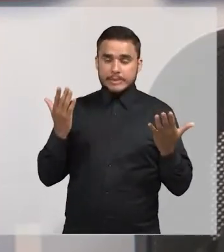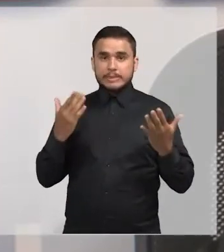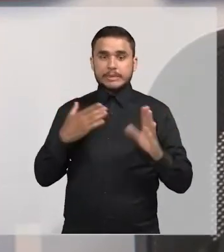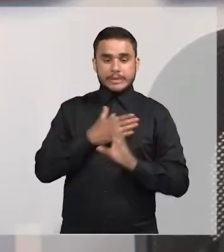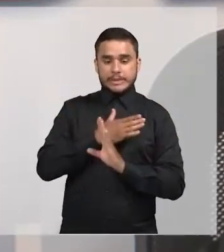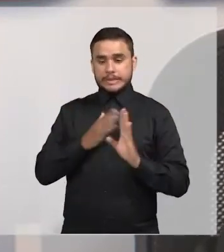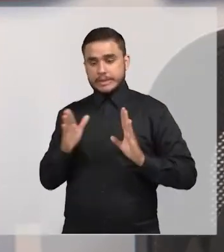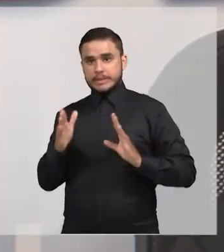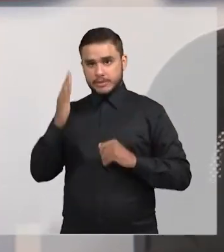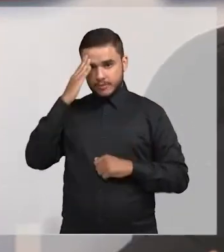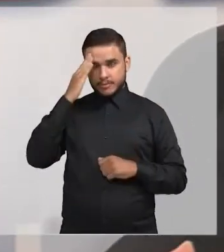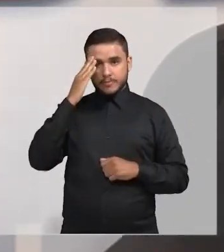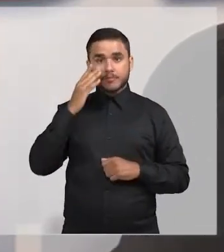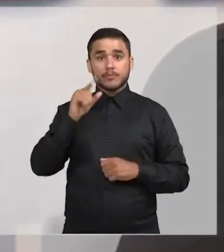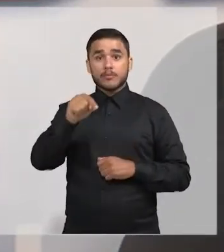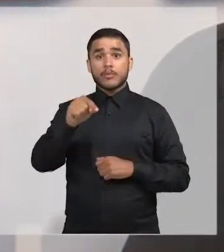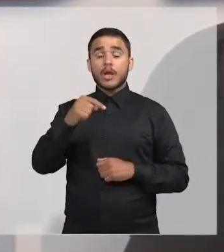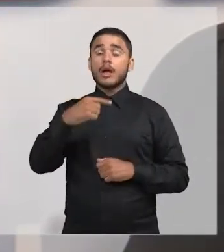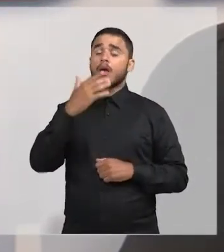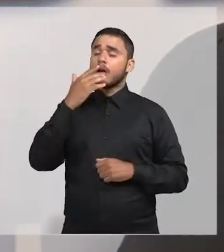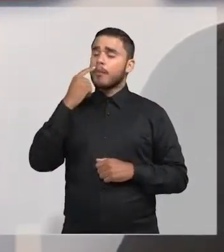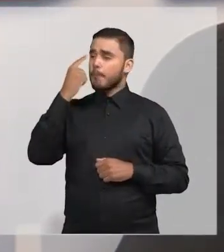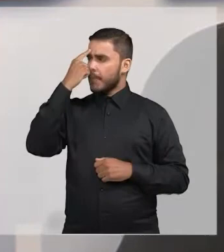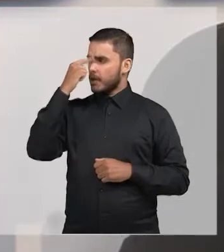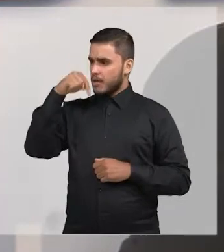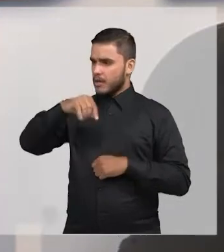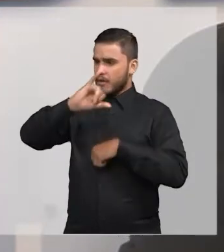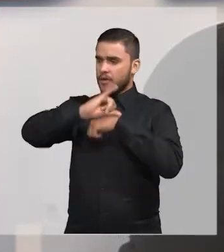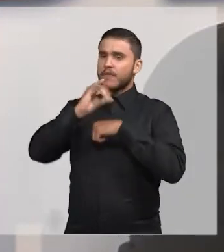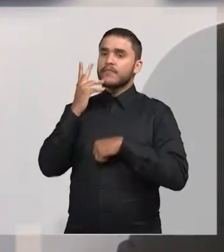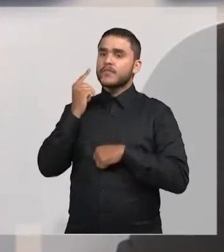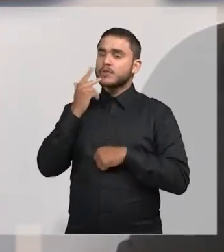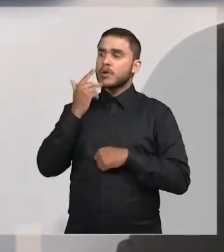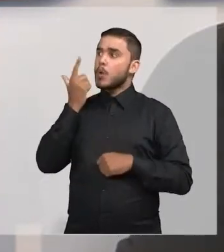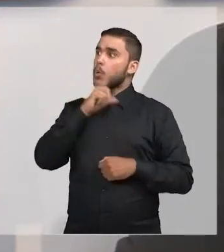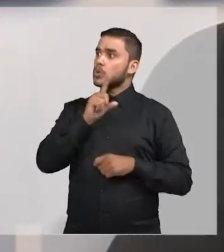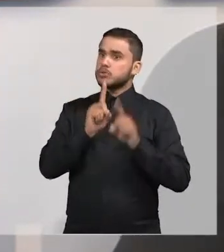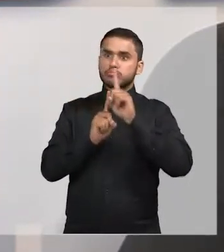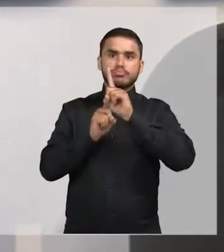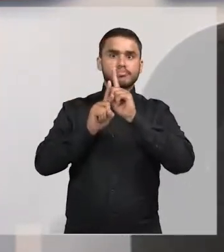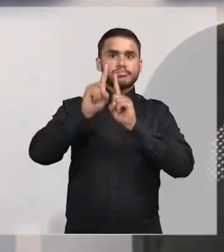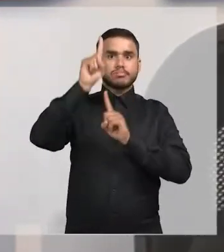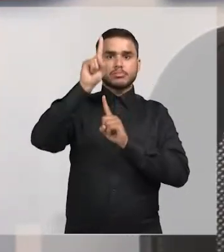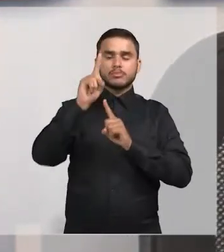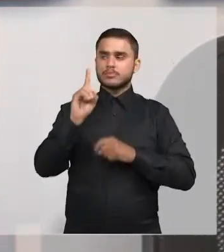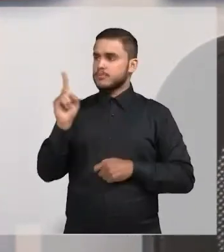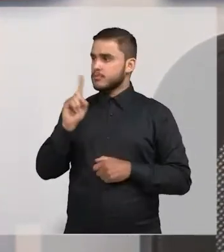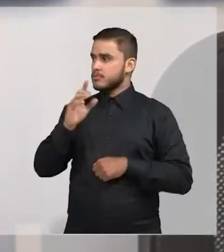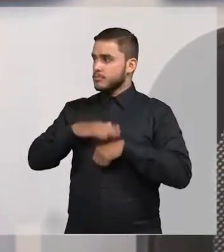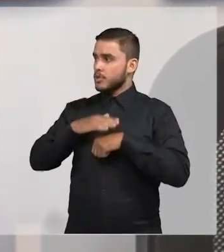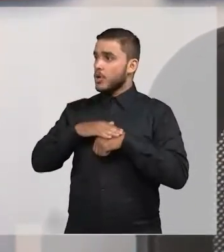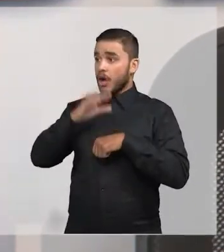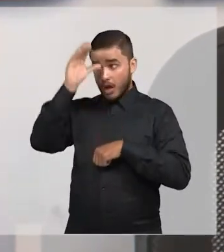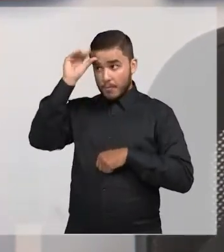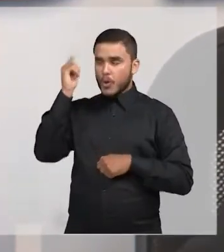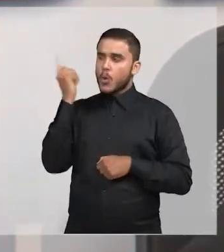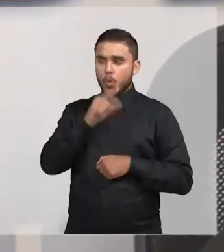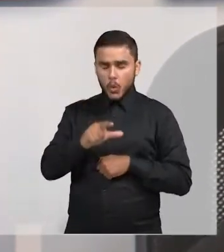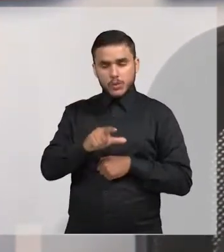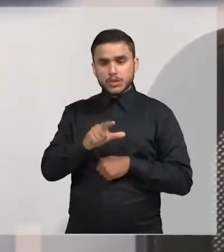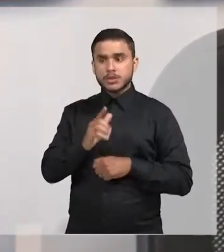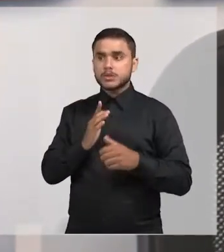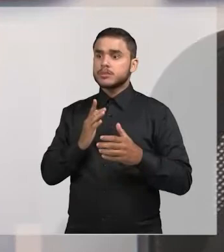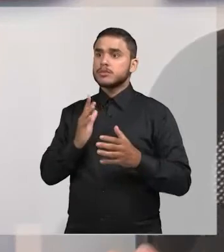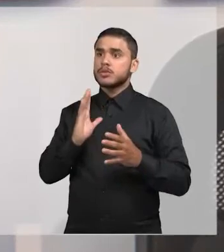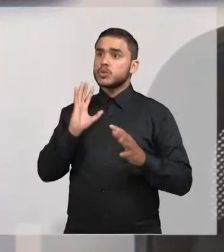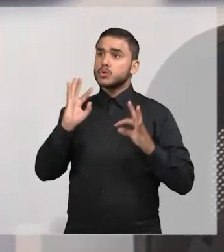ia tirar uma votação estupenda em Fortaleza e não iria perder. Camilo me calou. Não foi Roberto Cláudio,